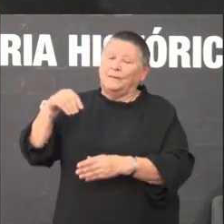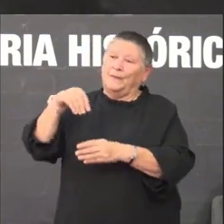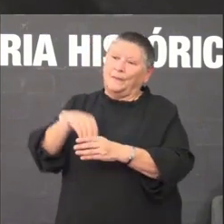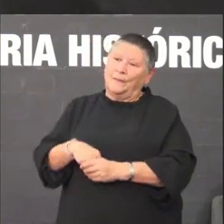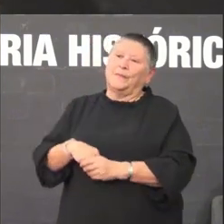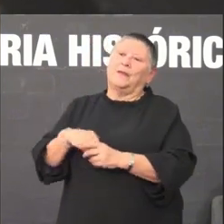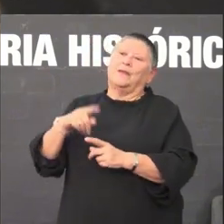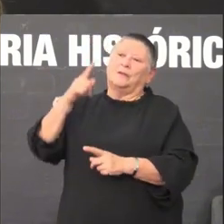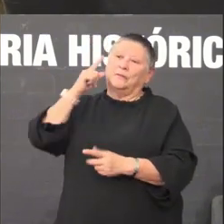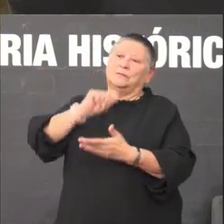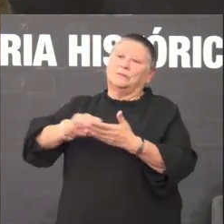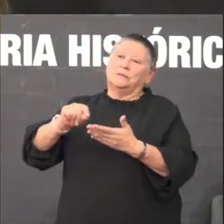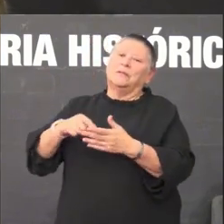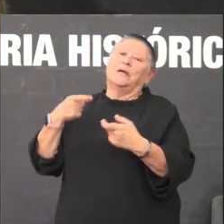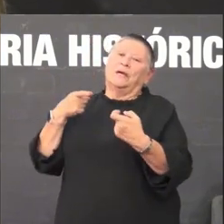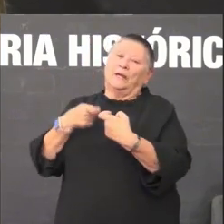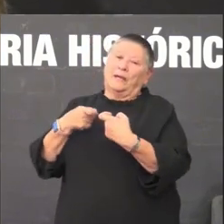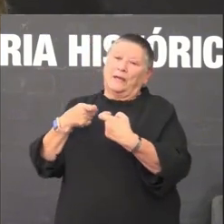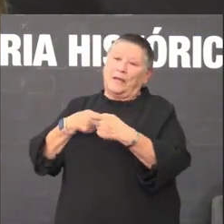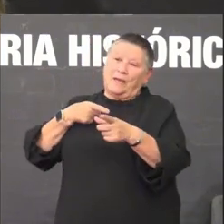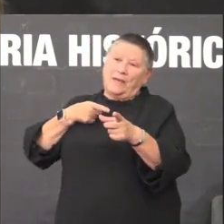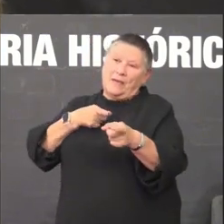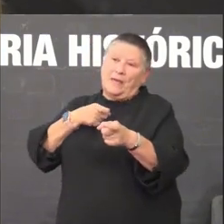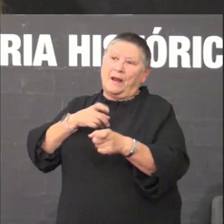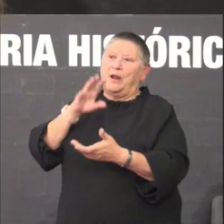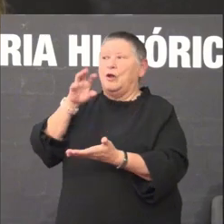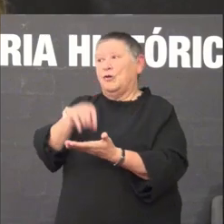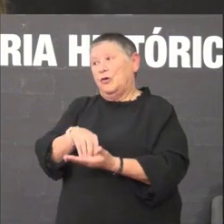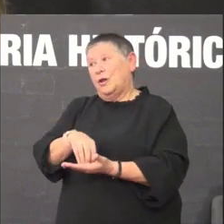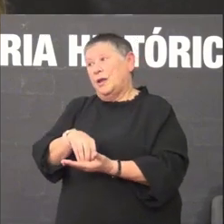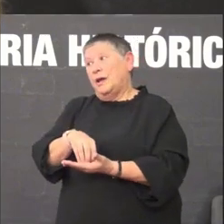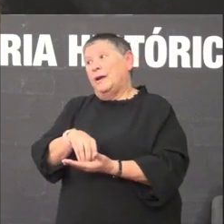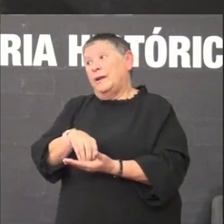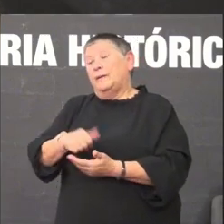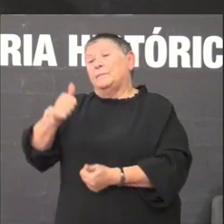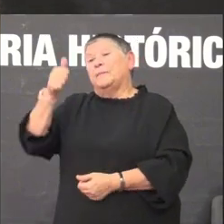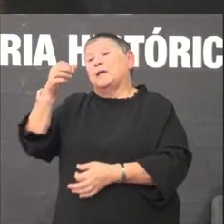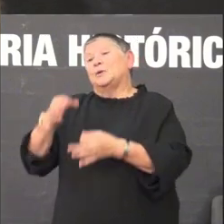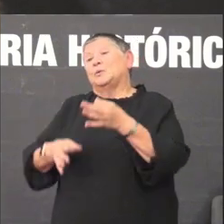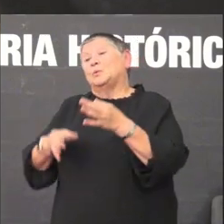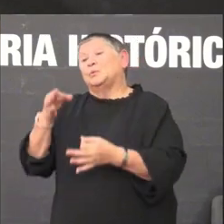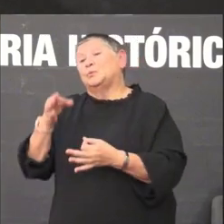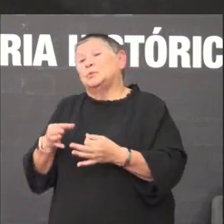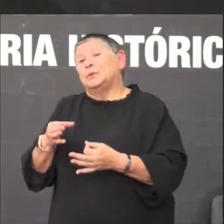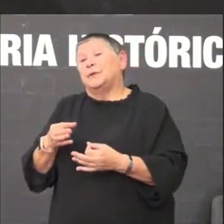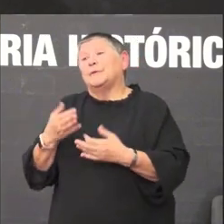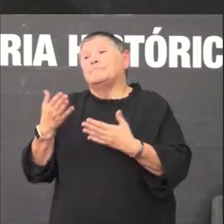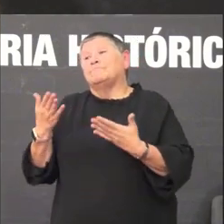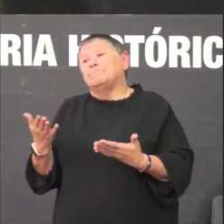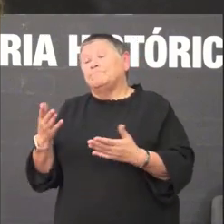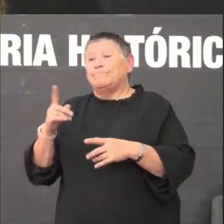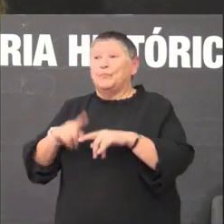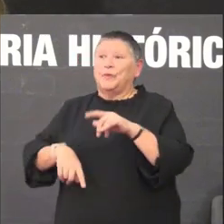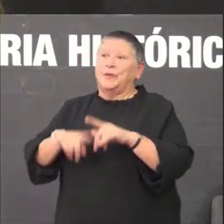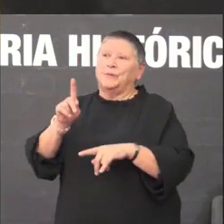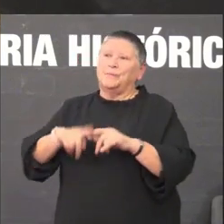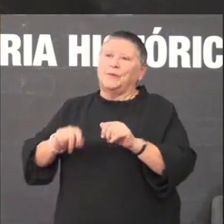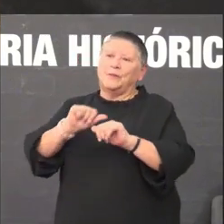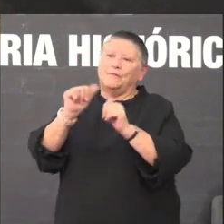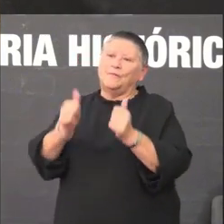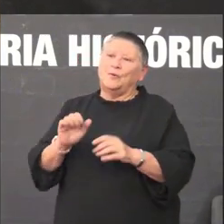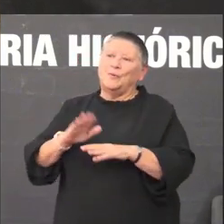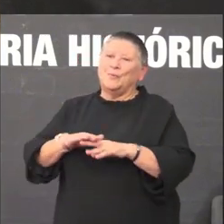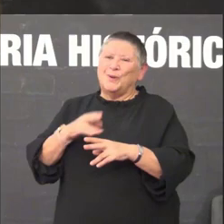à guerra colonial. Então eu acho que não se pode dizer quais é que foram mais justos ou que mais injustos. Eu acho que se tem que falar sobretudo que nestas